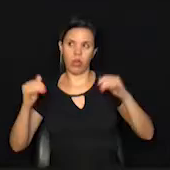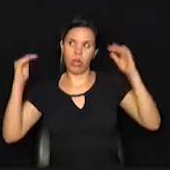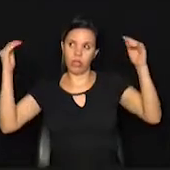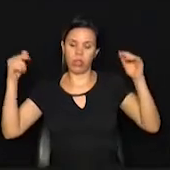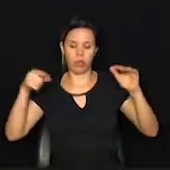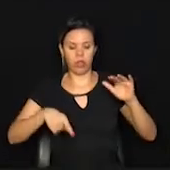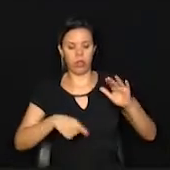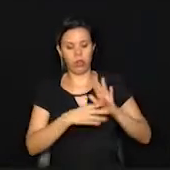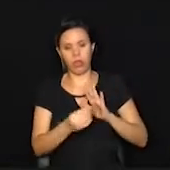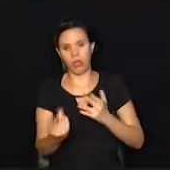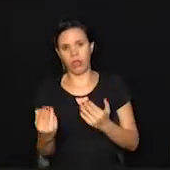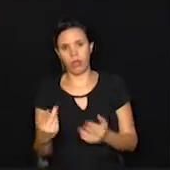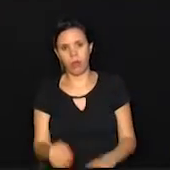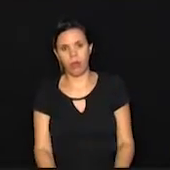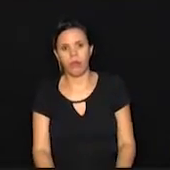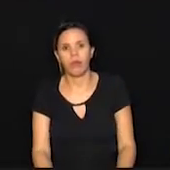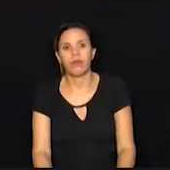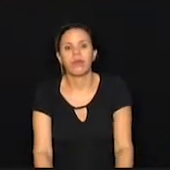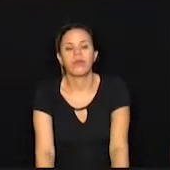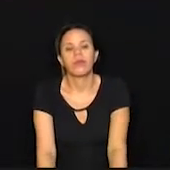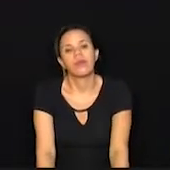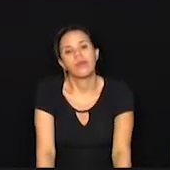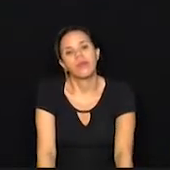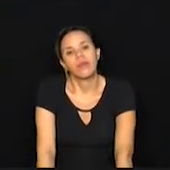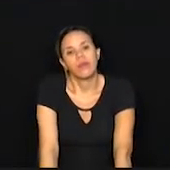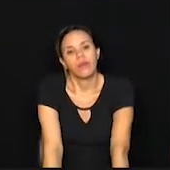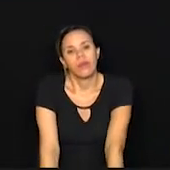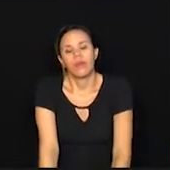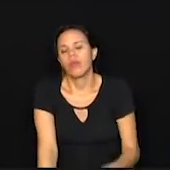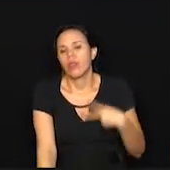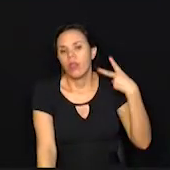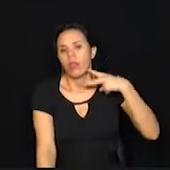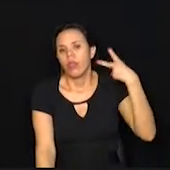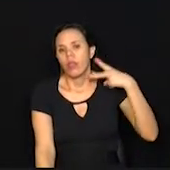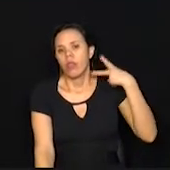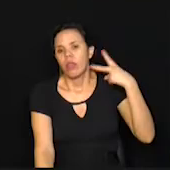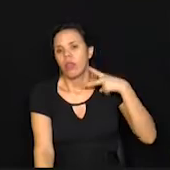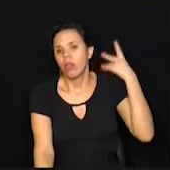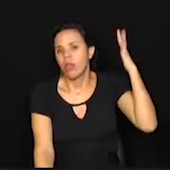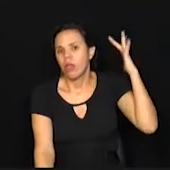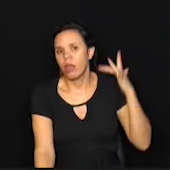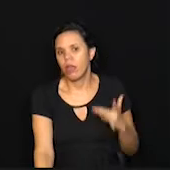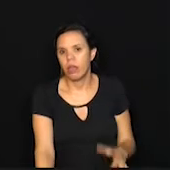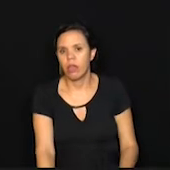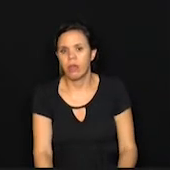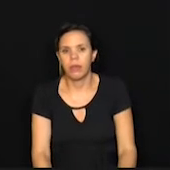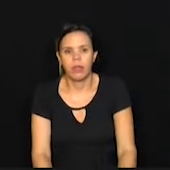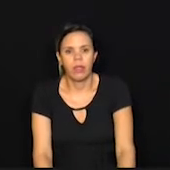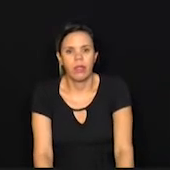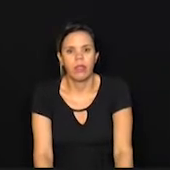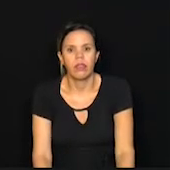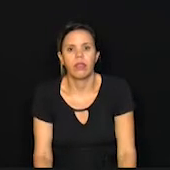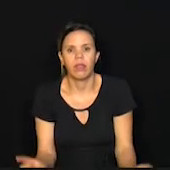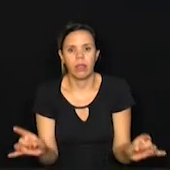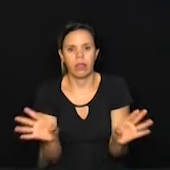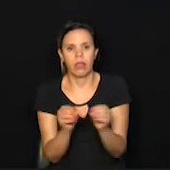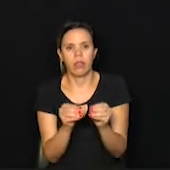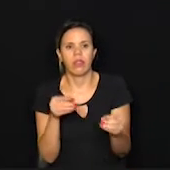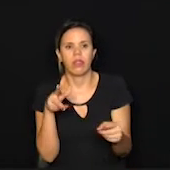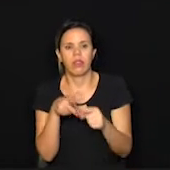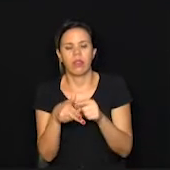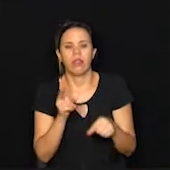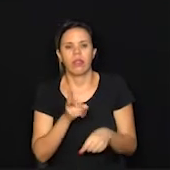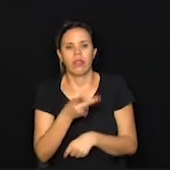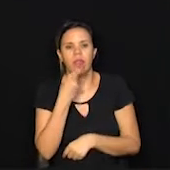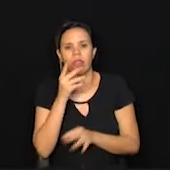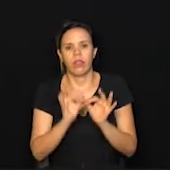diferente Olá tudo bem Dona vereadora Margarida Calisto eu perdi Nei você não me interrompeu